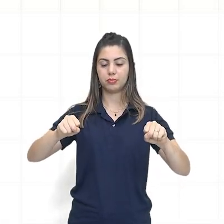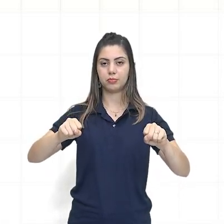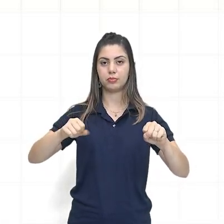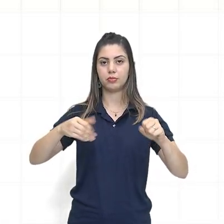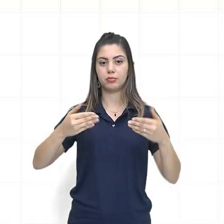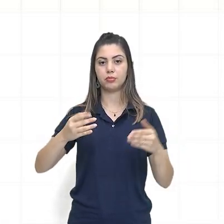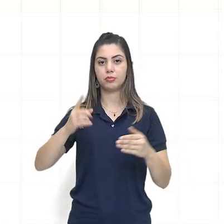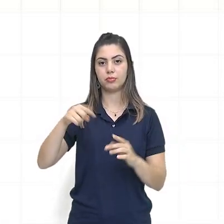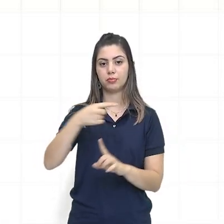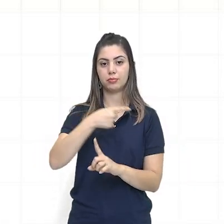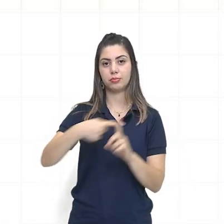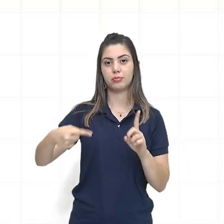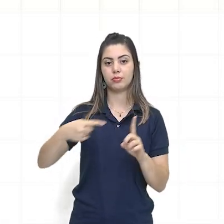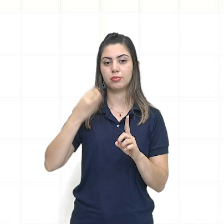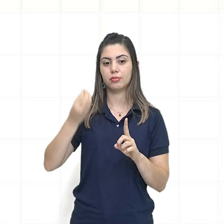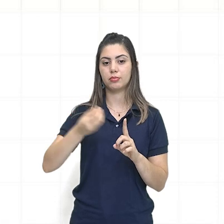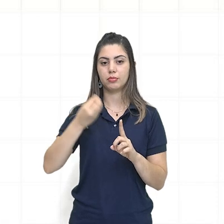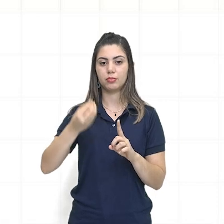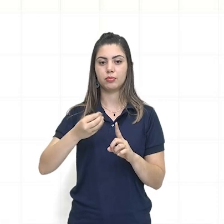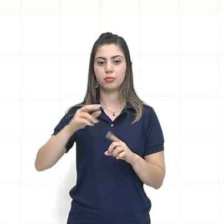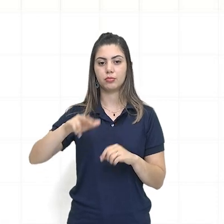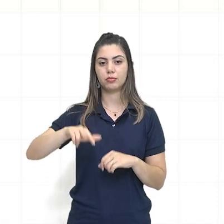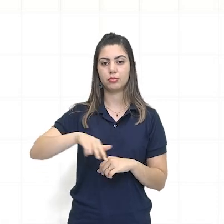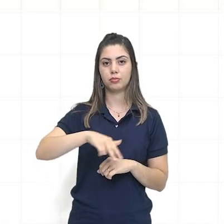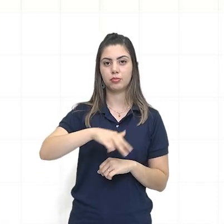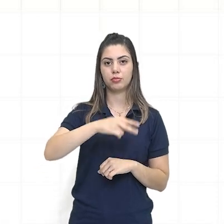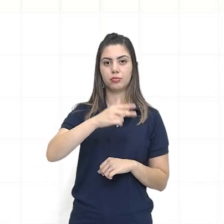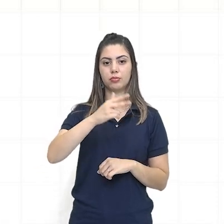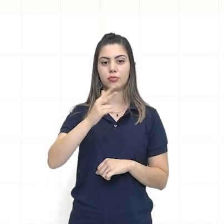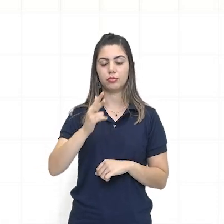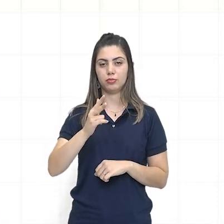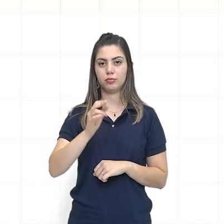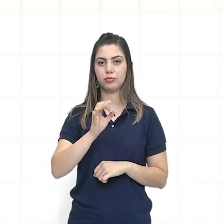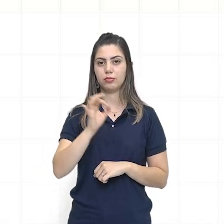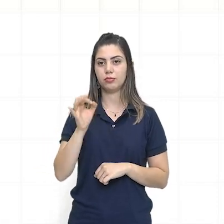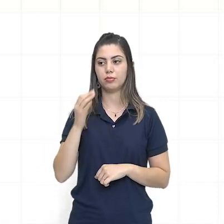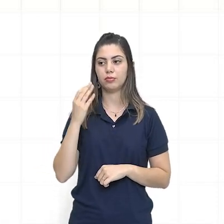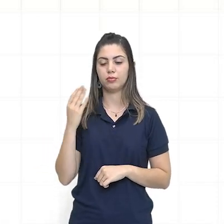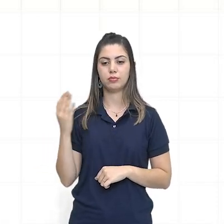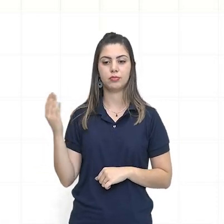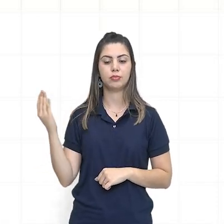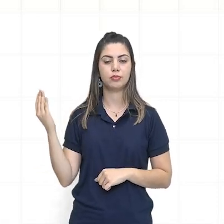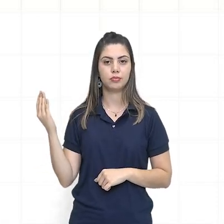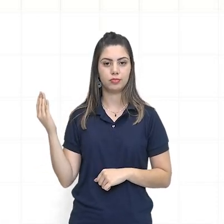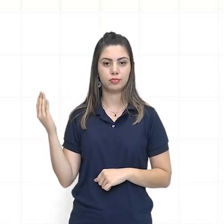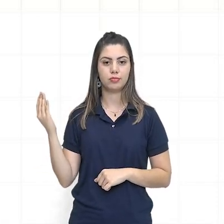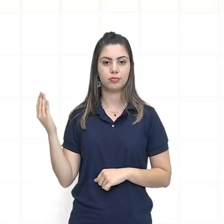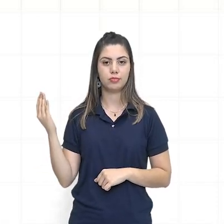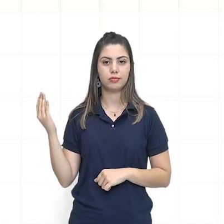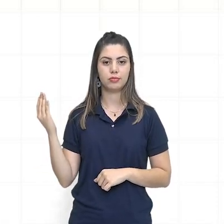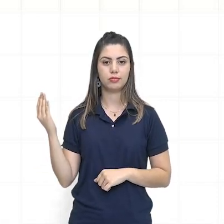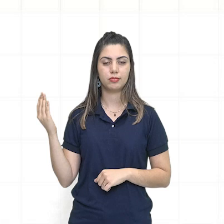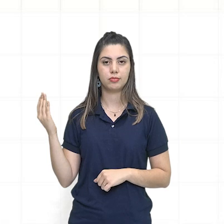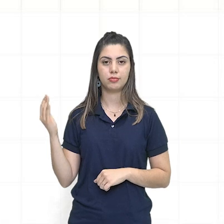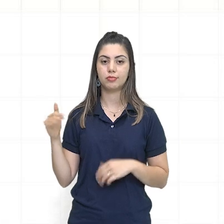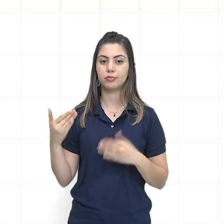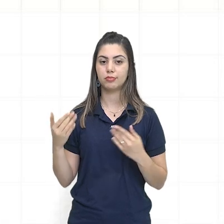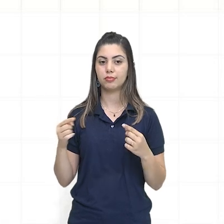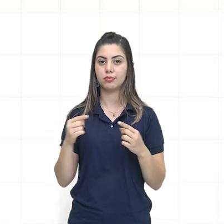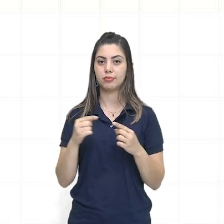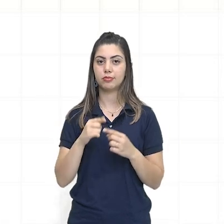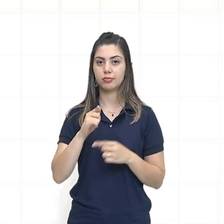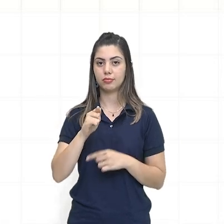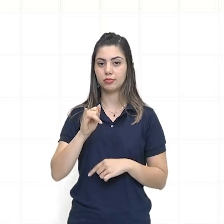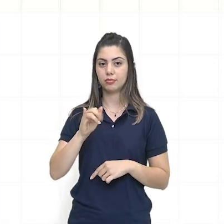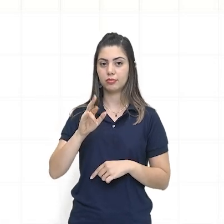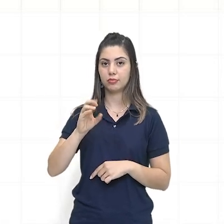de meia volta, ele vai começar aqui e vem só até aqui. Então, esse é o giro de meia volta